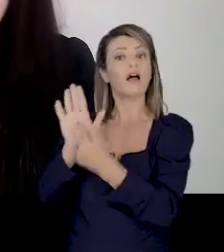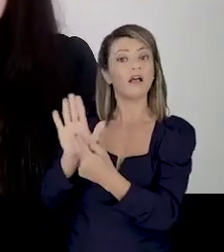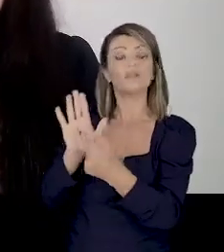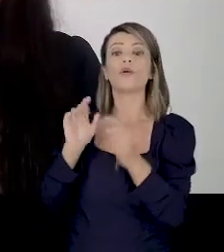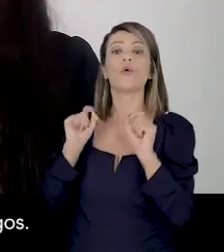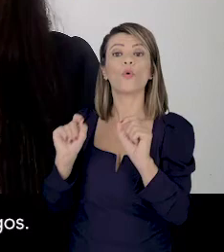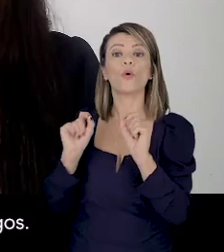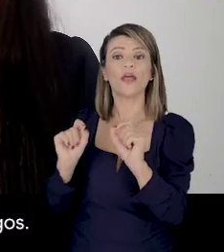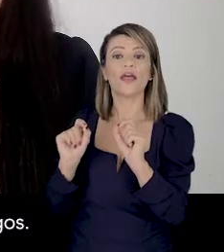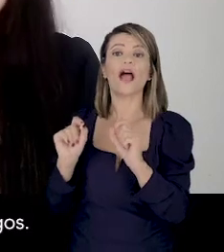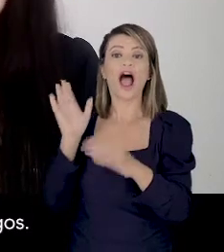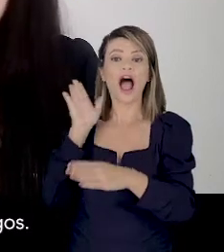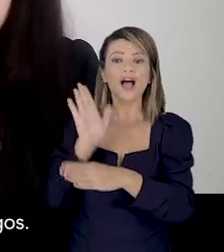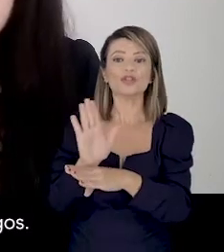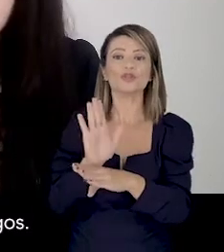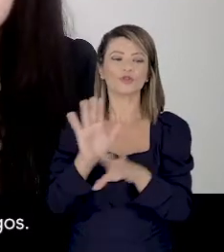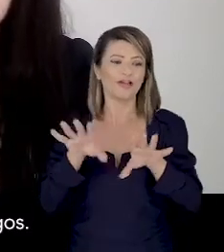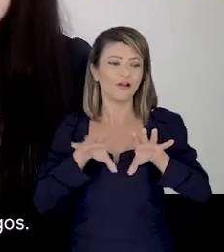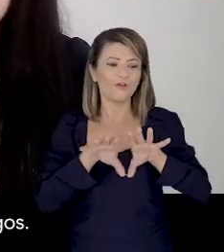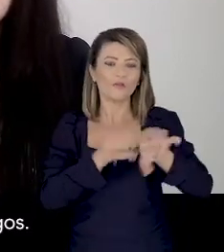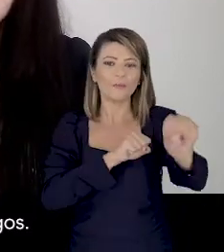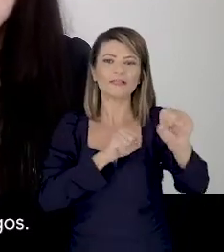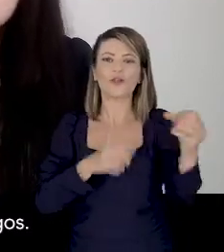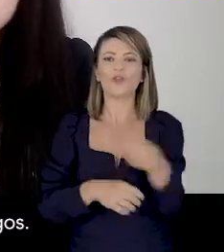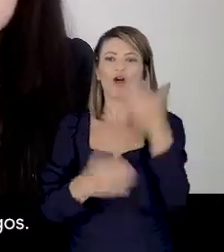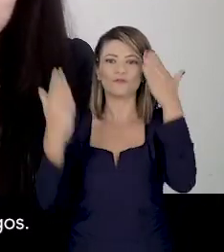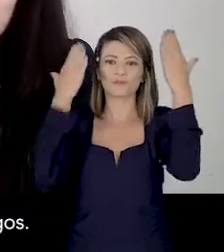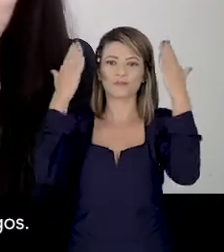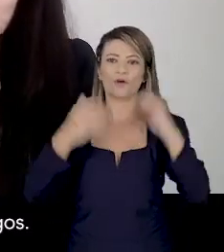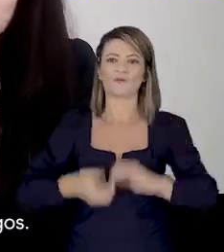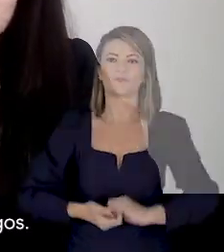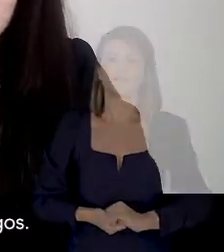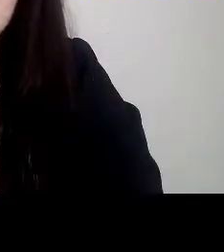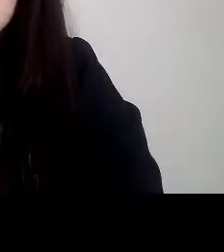na pandemia pode contribuir para a formação de novos psicólogos